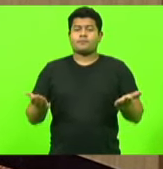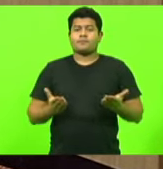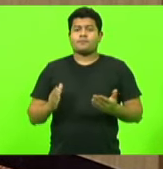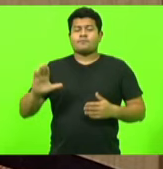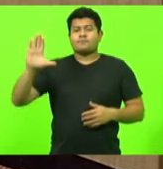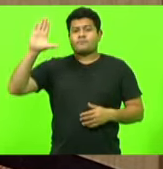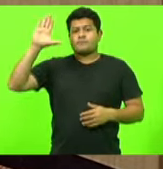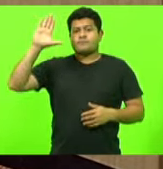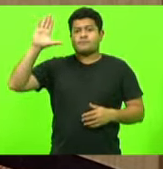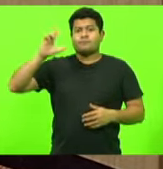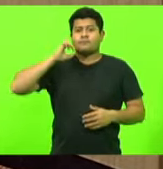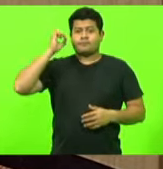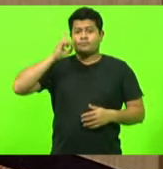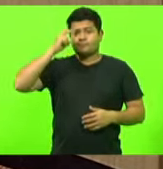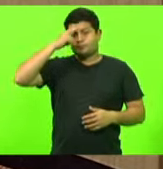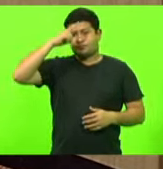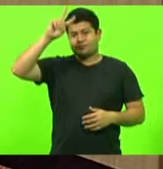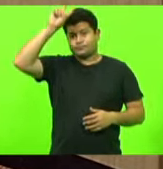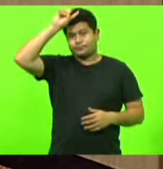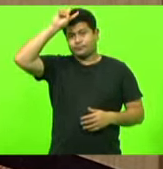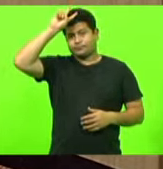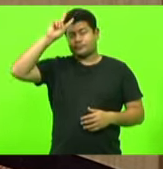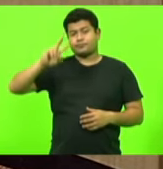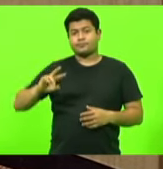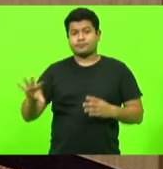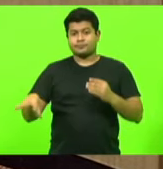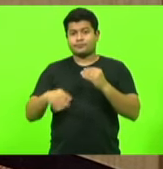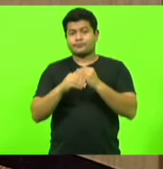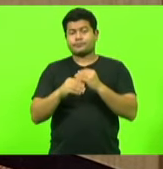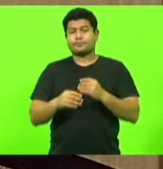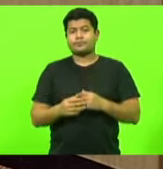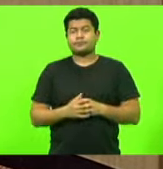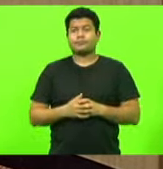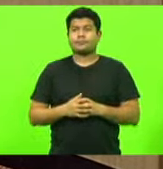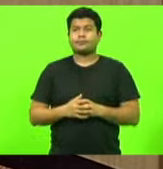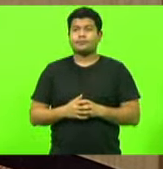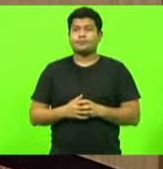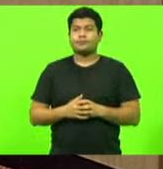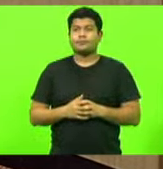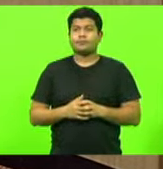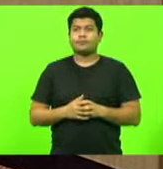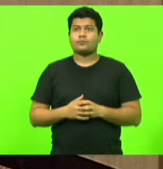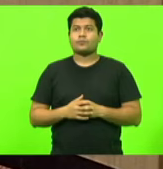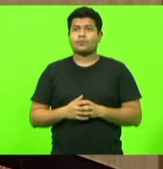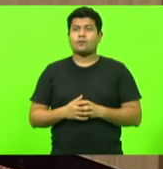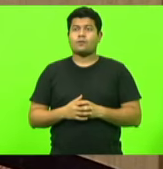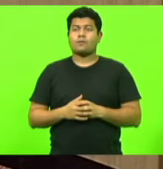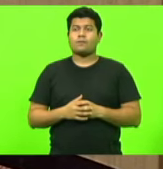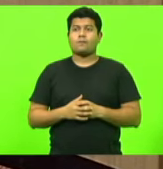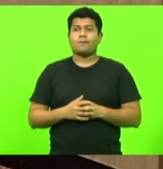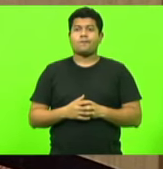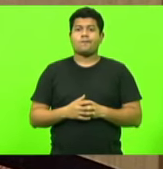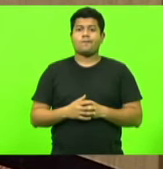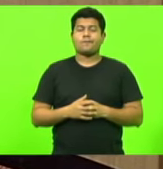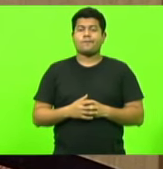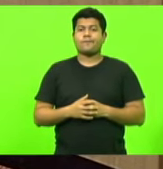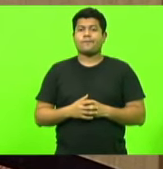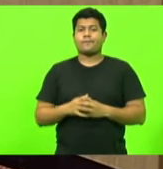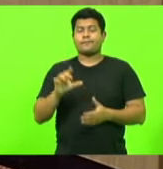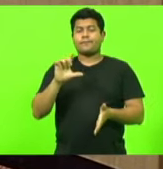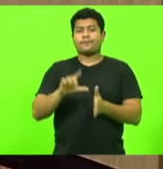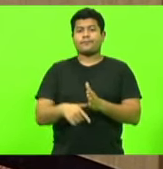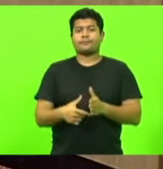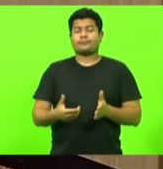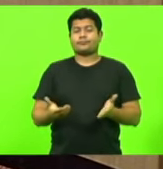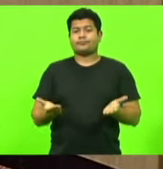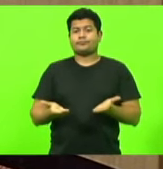deputado Vicente, eu quero fazer uma complementação e uma análise. Escrevendo Vossa Excelência aqui, então, para fala na sequência. Pela ordem também, senhor